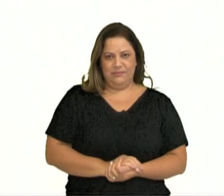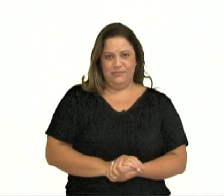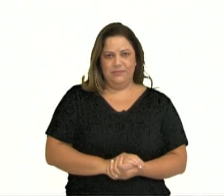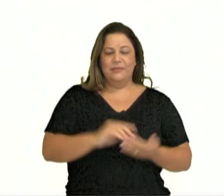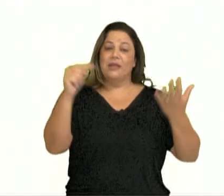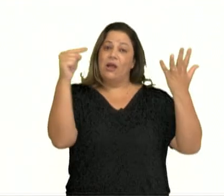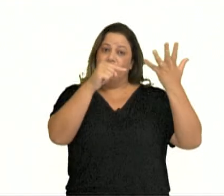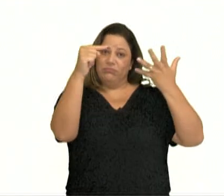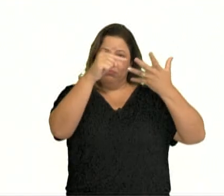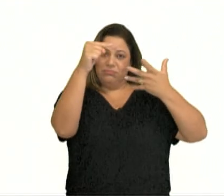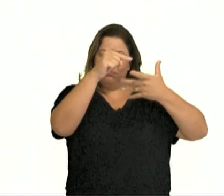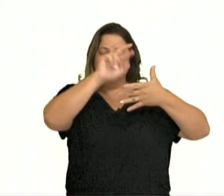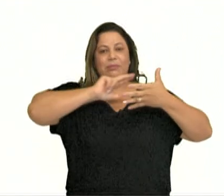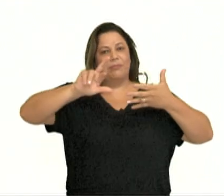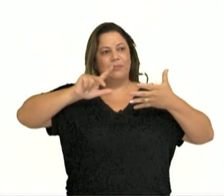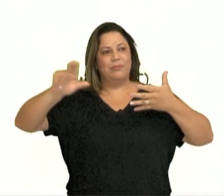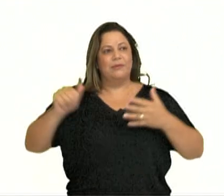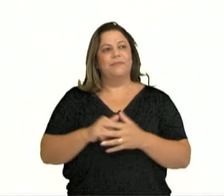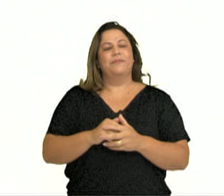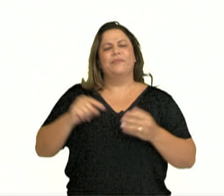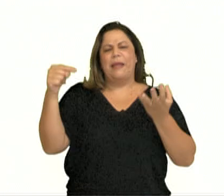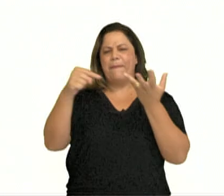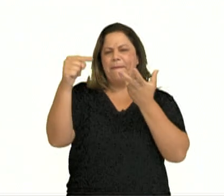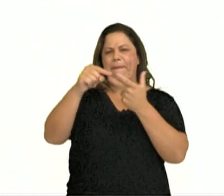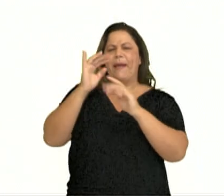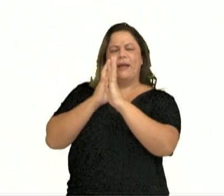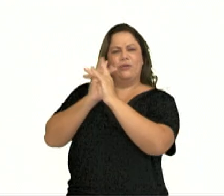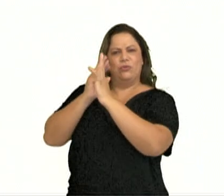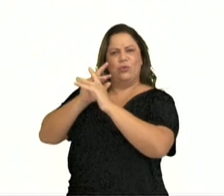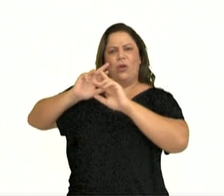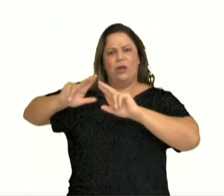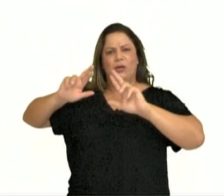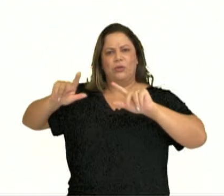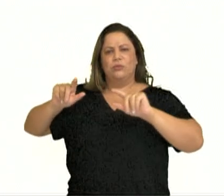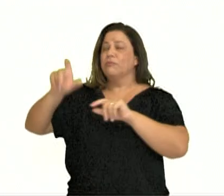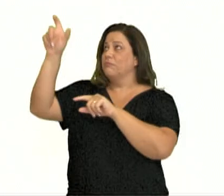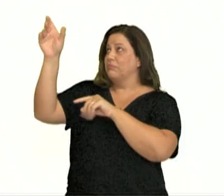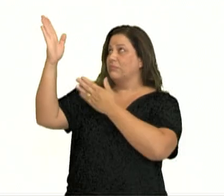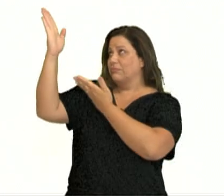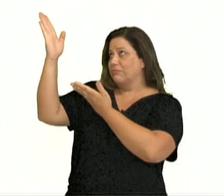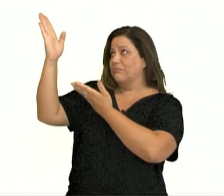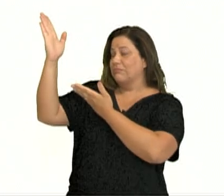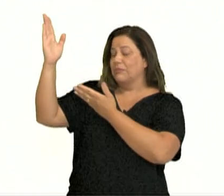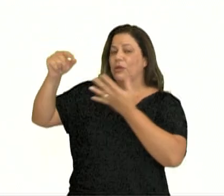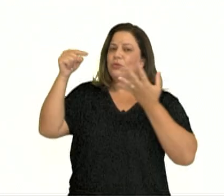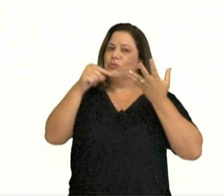Flauta, flautim, clarinete, oboé, fagote, corno